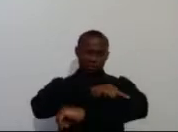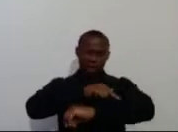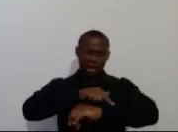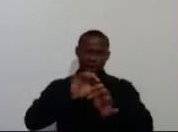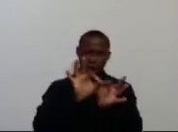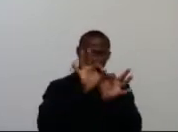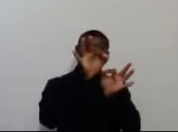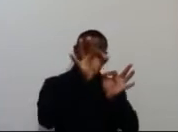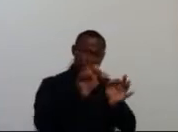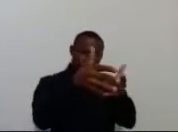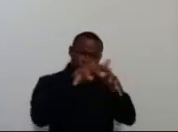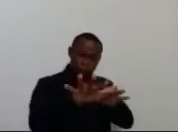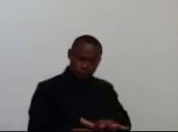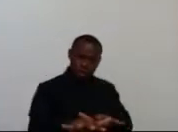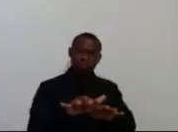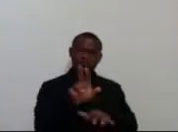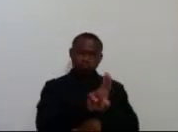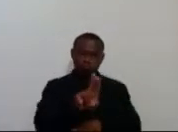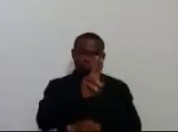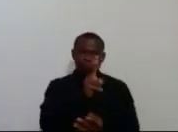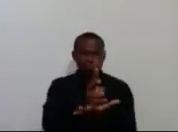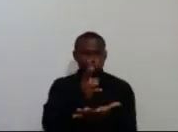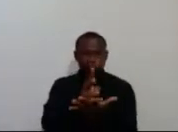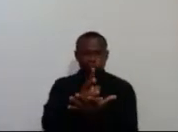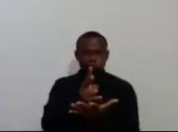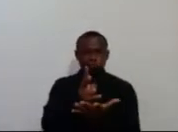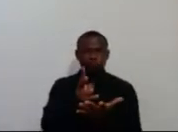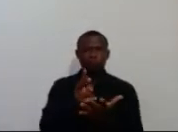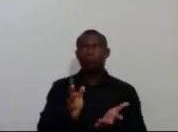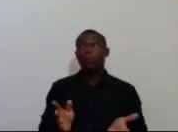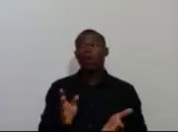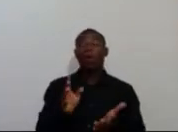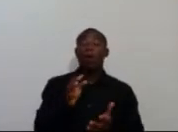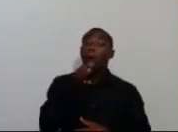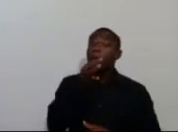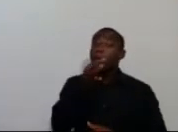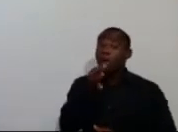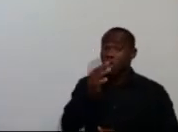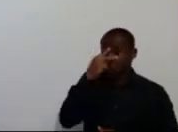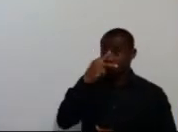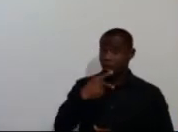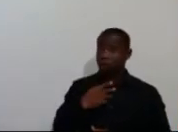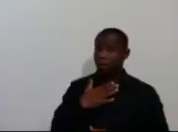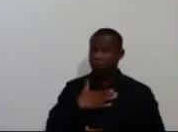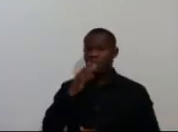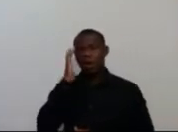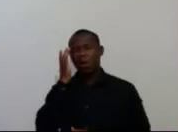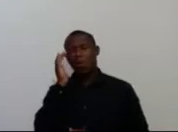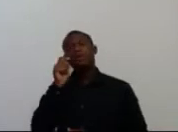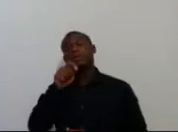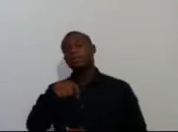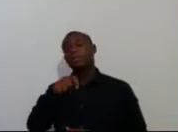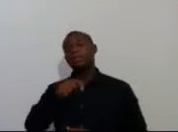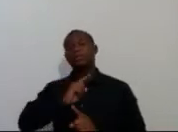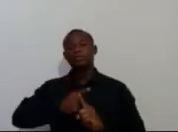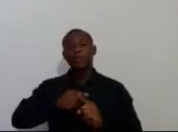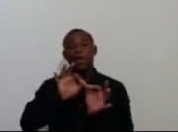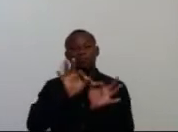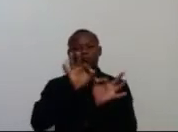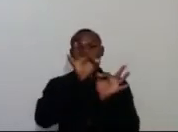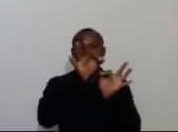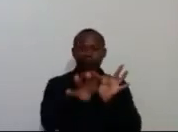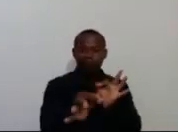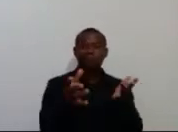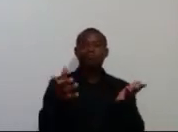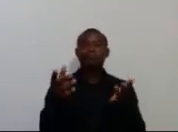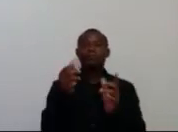Aline, olha, eu acho que sim, no mínimo híbrido, que seria esse presencial e online, né, EAD. No